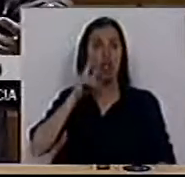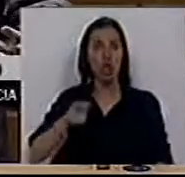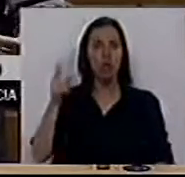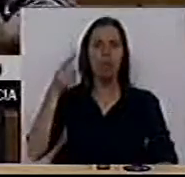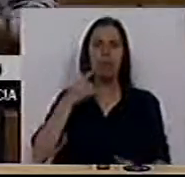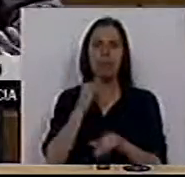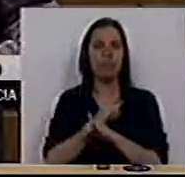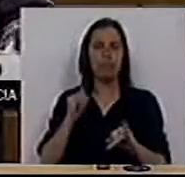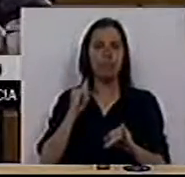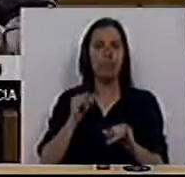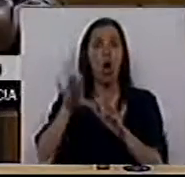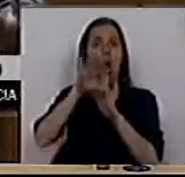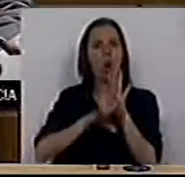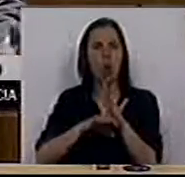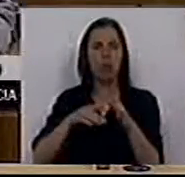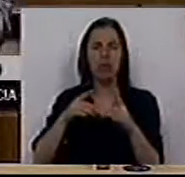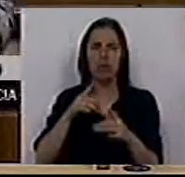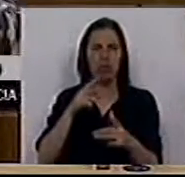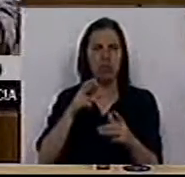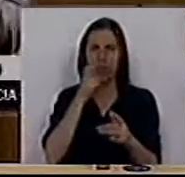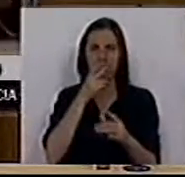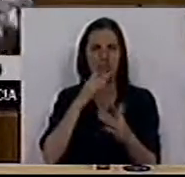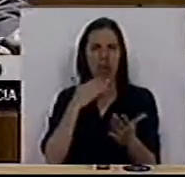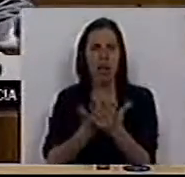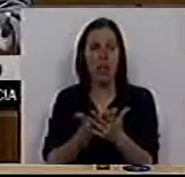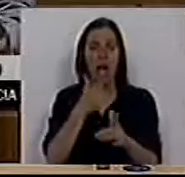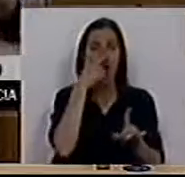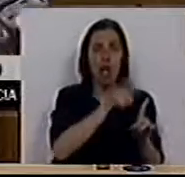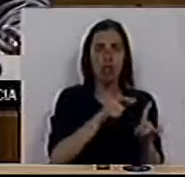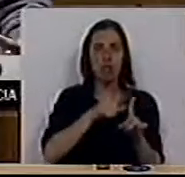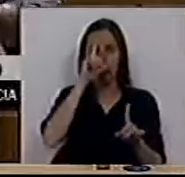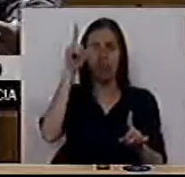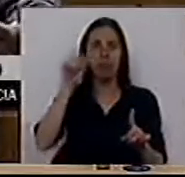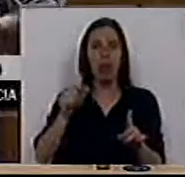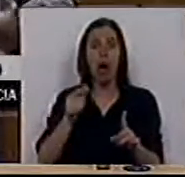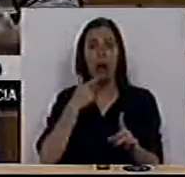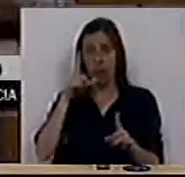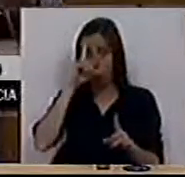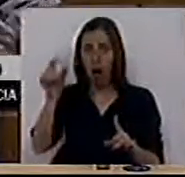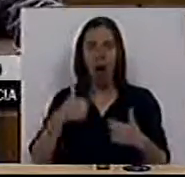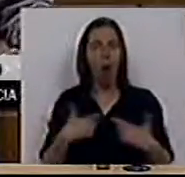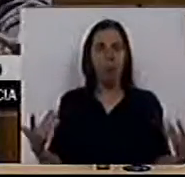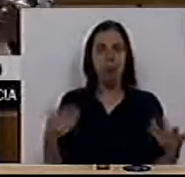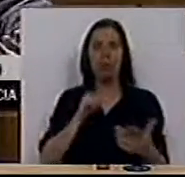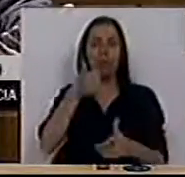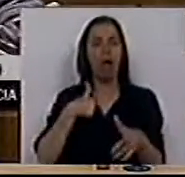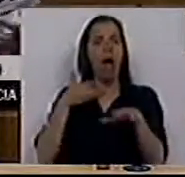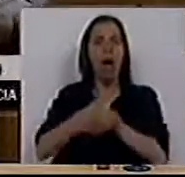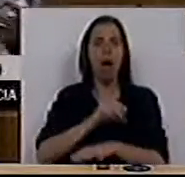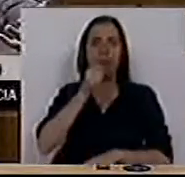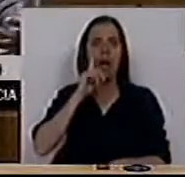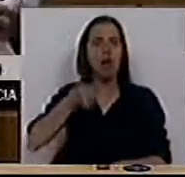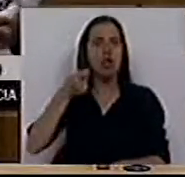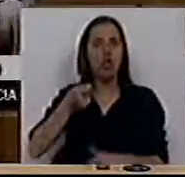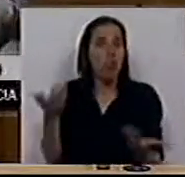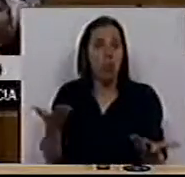seguradoras impedem, pelas condições draconianas que criam aos mutuários, impedem que de facto eles possam ter acesso a um seguro de saúde,